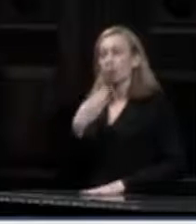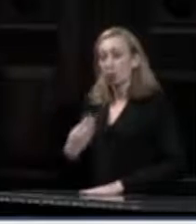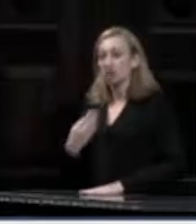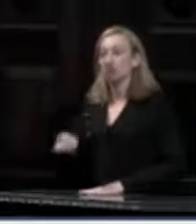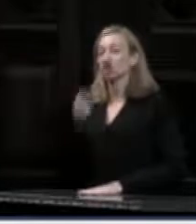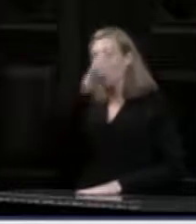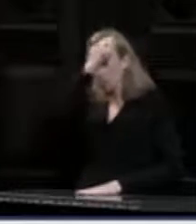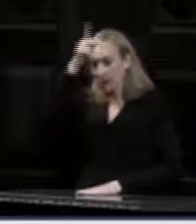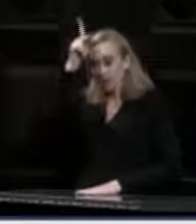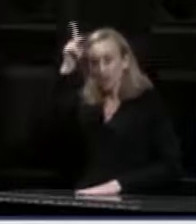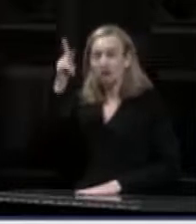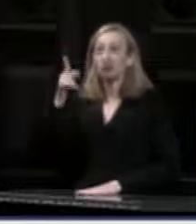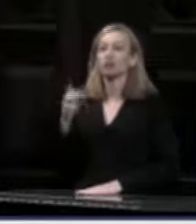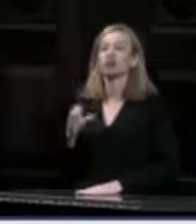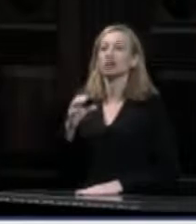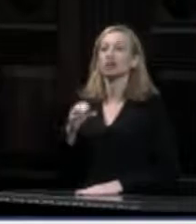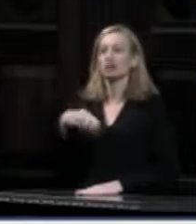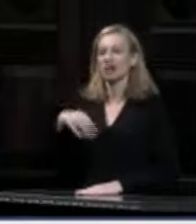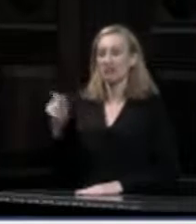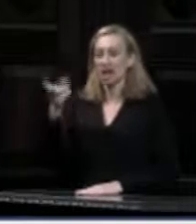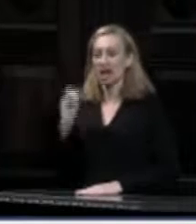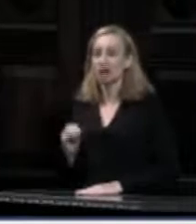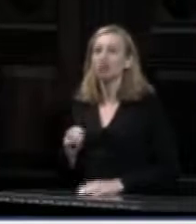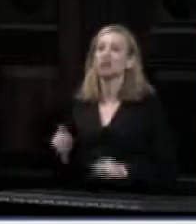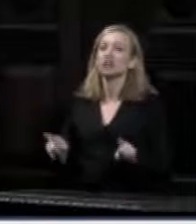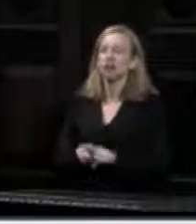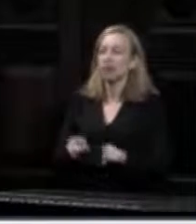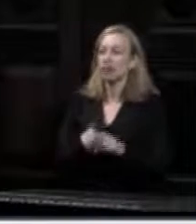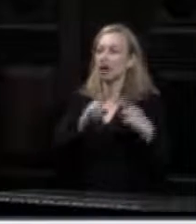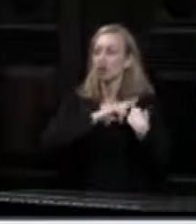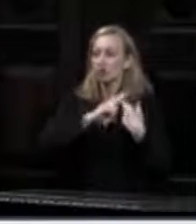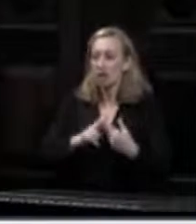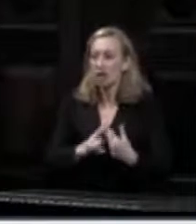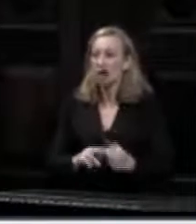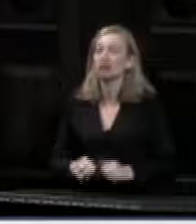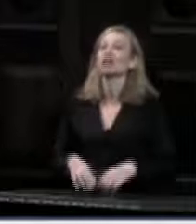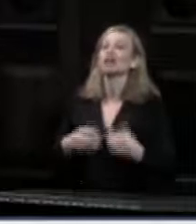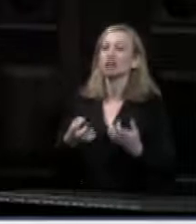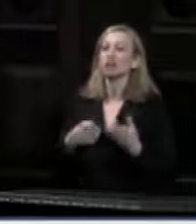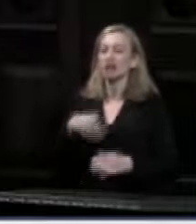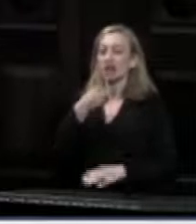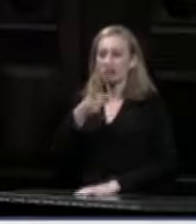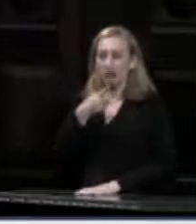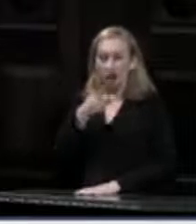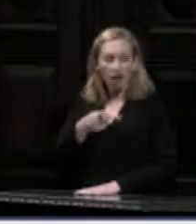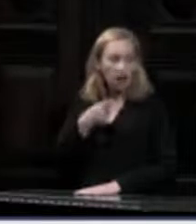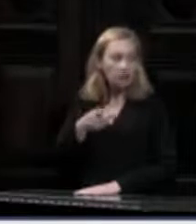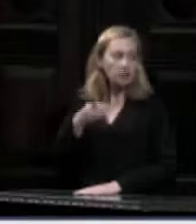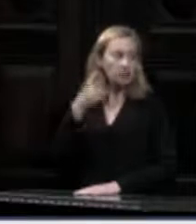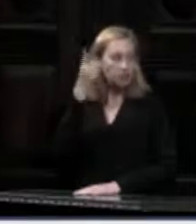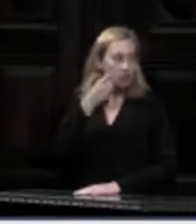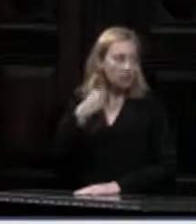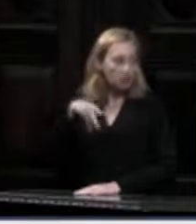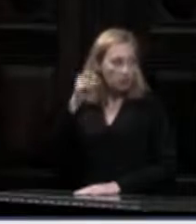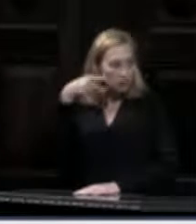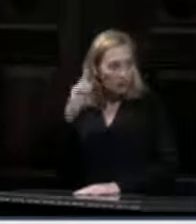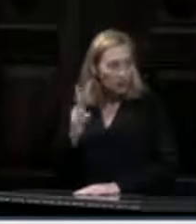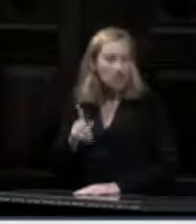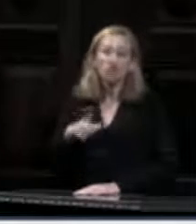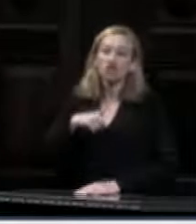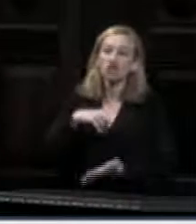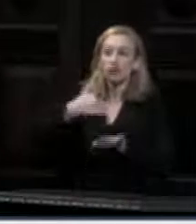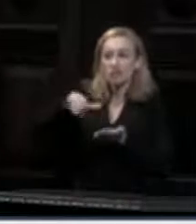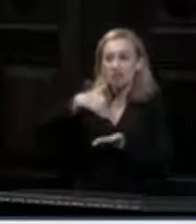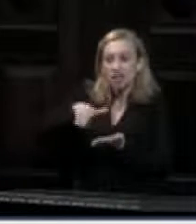Marcelo Crivella e aos responsáveis. E aqui eu quero fazer também um registro para terminar, deputado Valdec. Estive com a